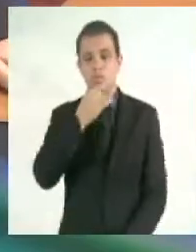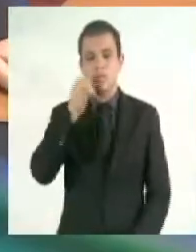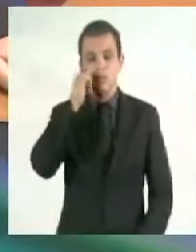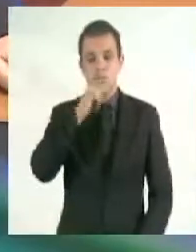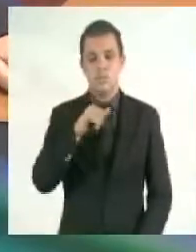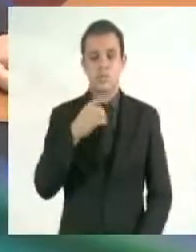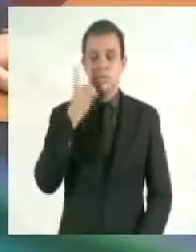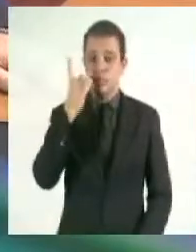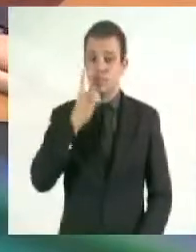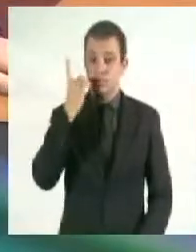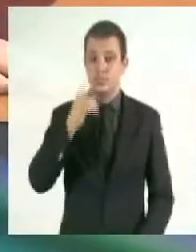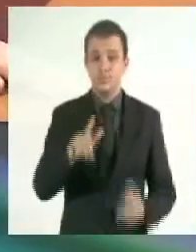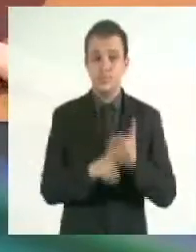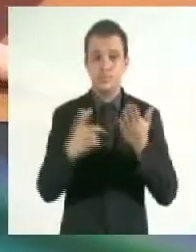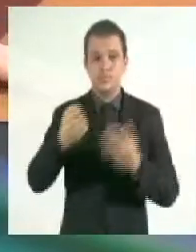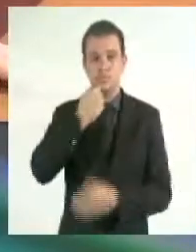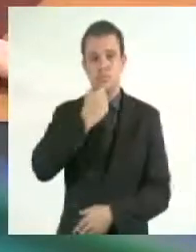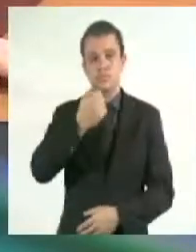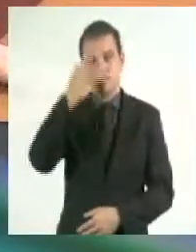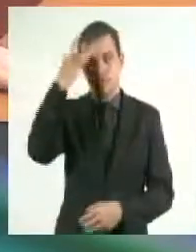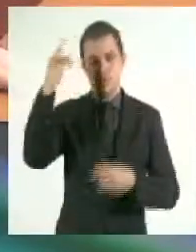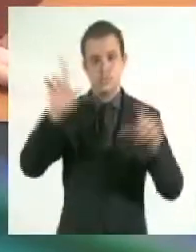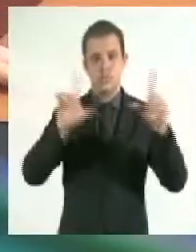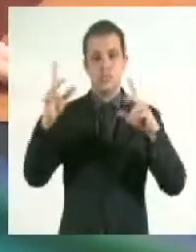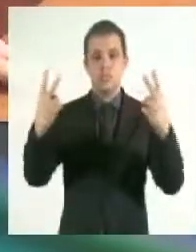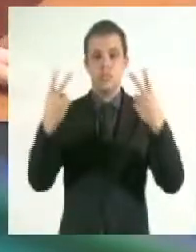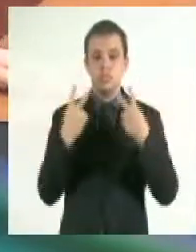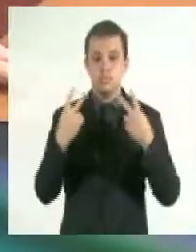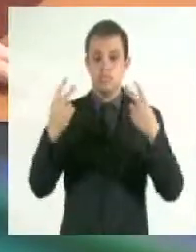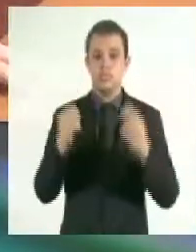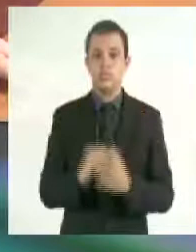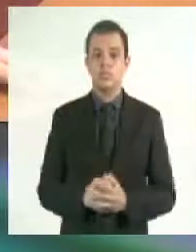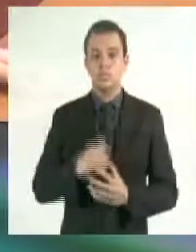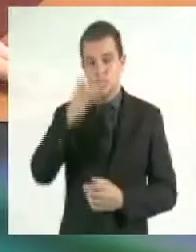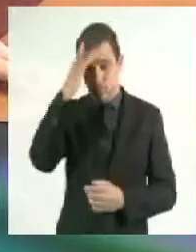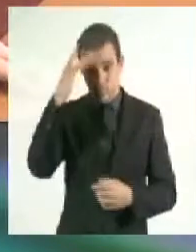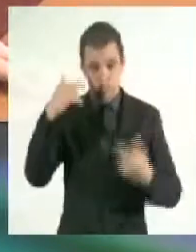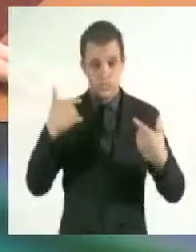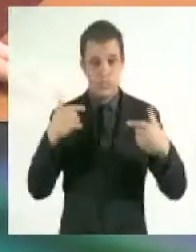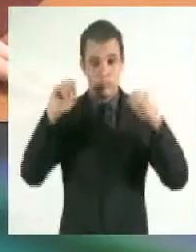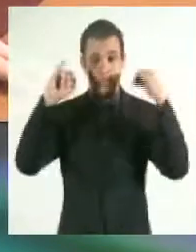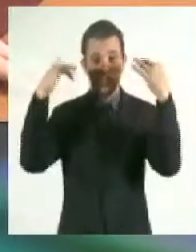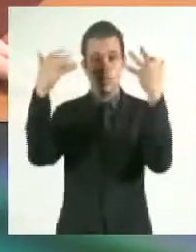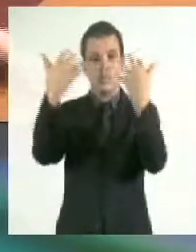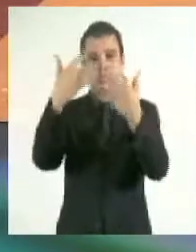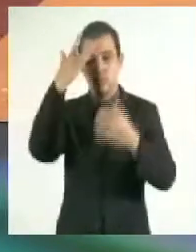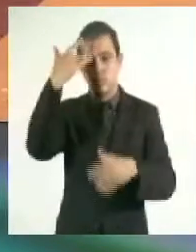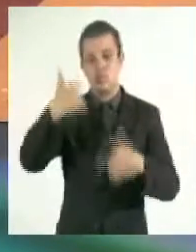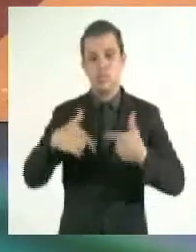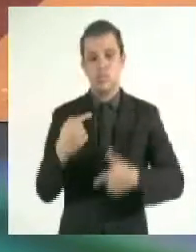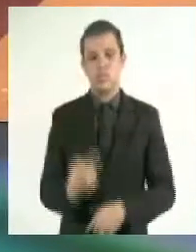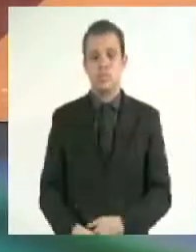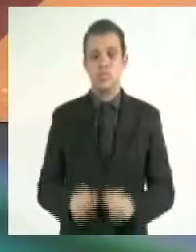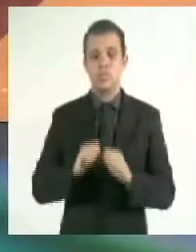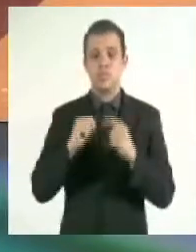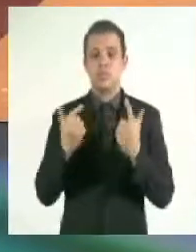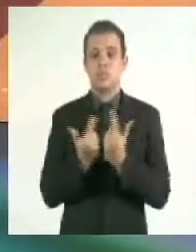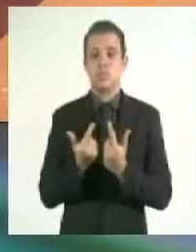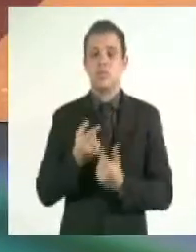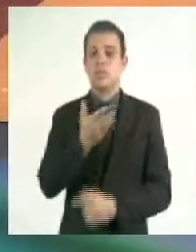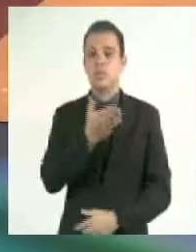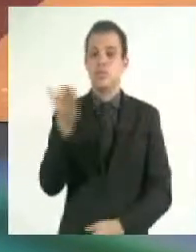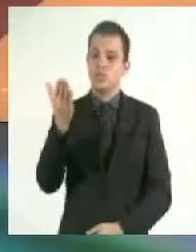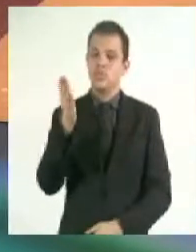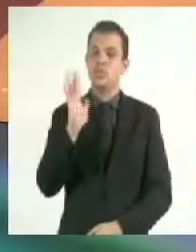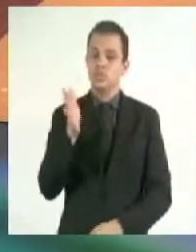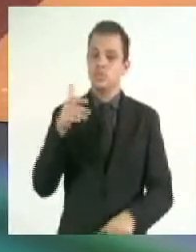telespectadores, galeria, servidores desta Assembleia, sem os quais não podemos funcionar e dos quais já pude avaliar